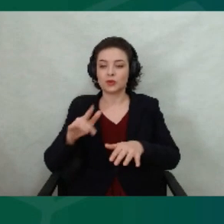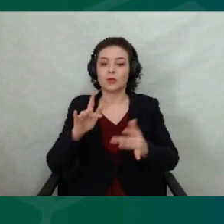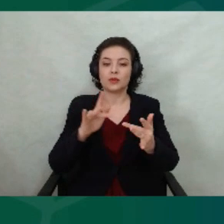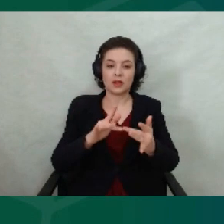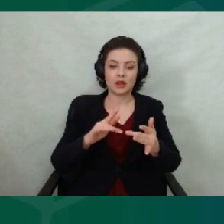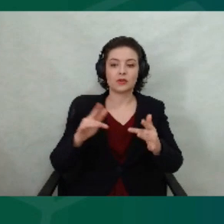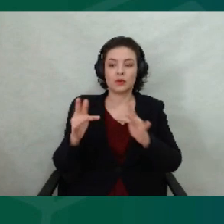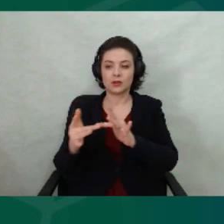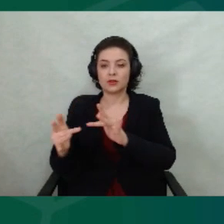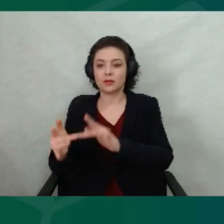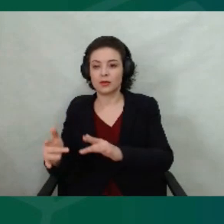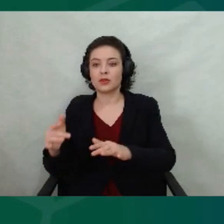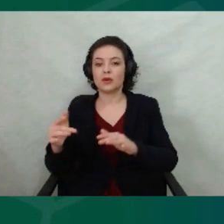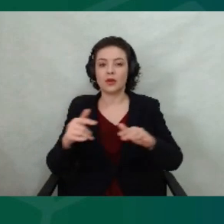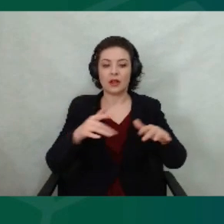em contato com